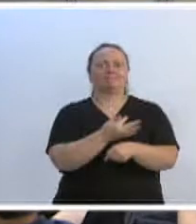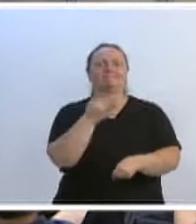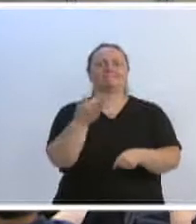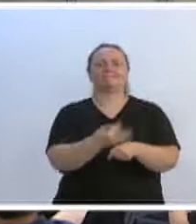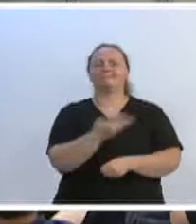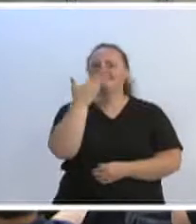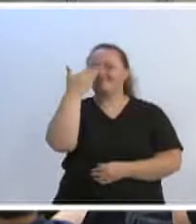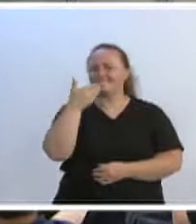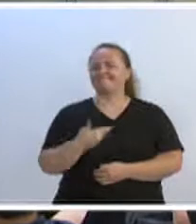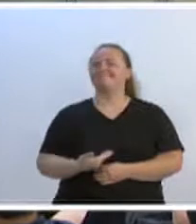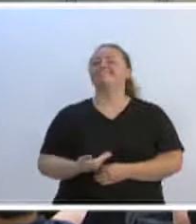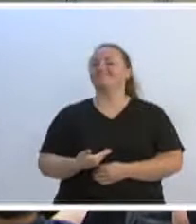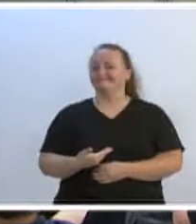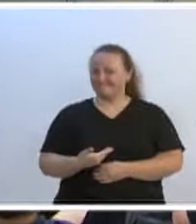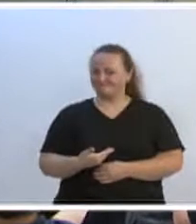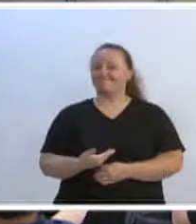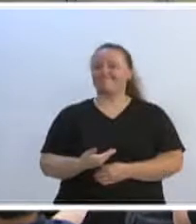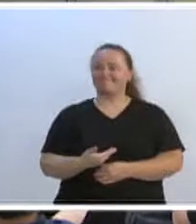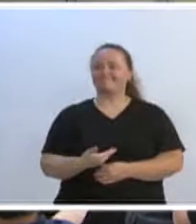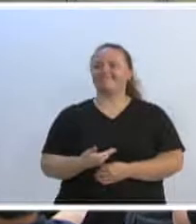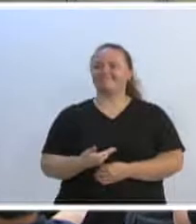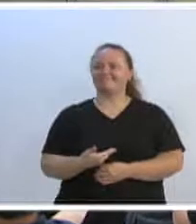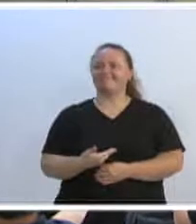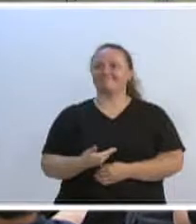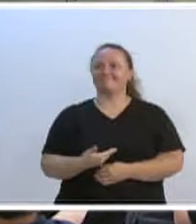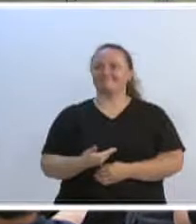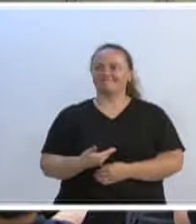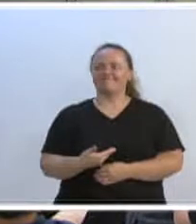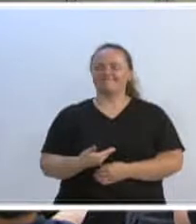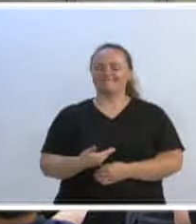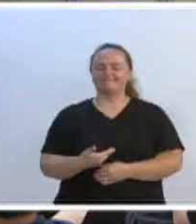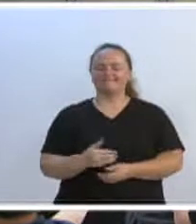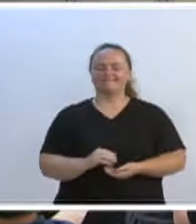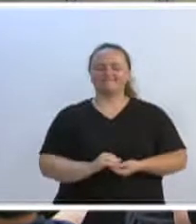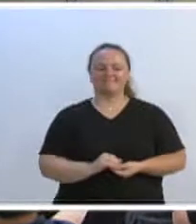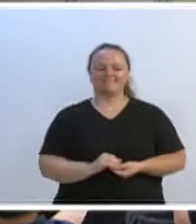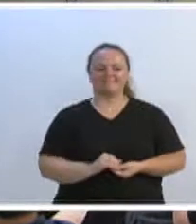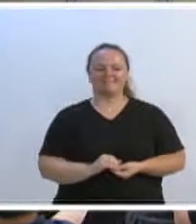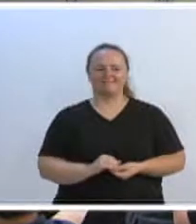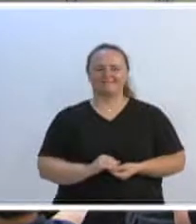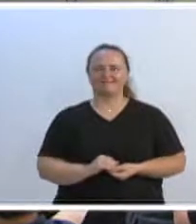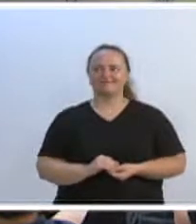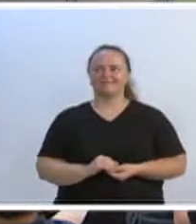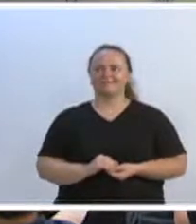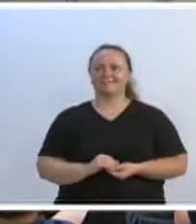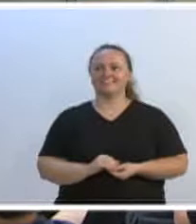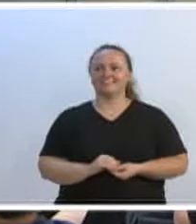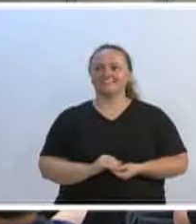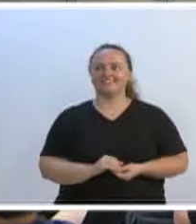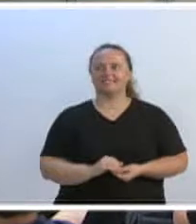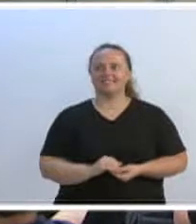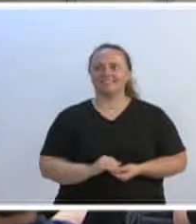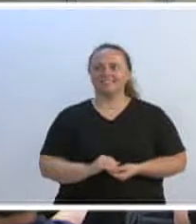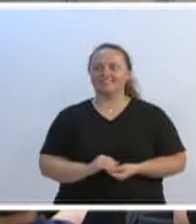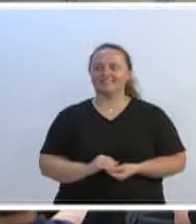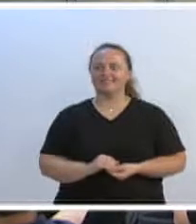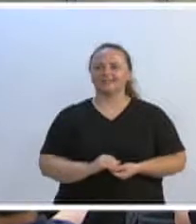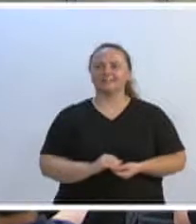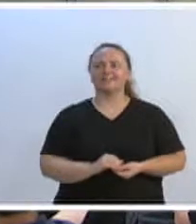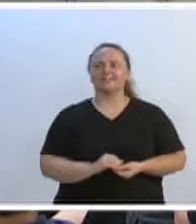A todos aqueles colaboradores que, ao longo desses 60 anos, os ausentes e os não